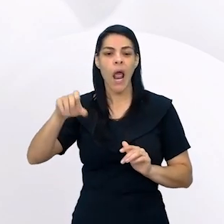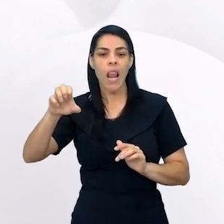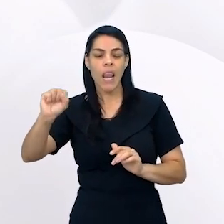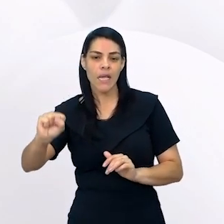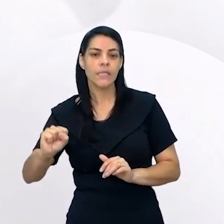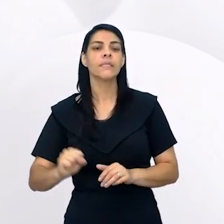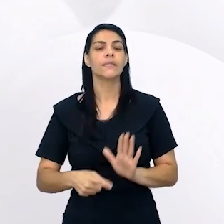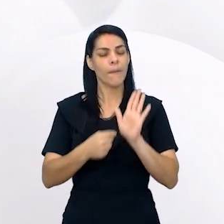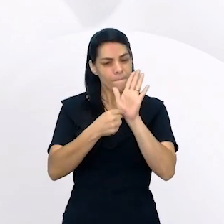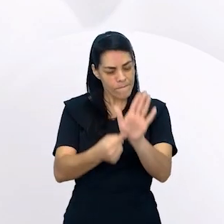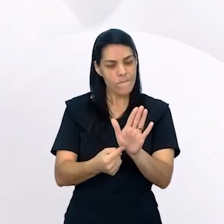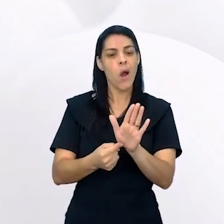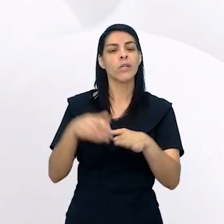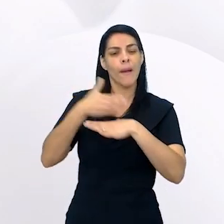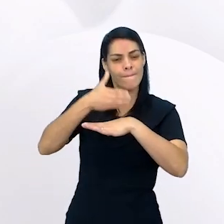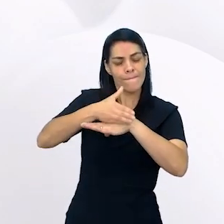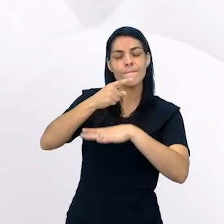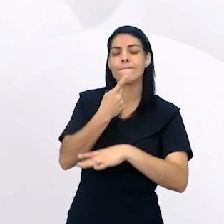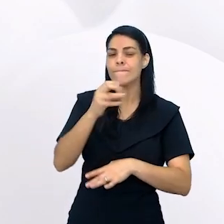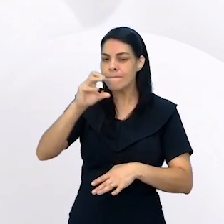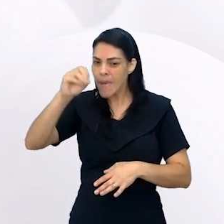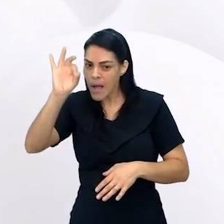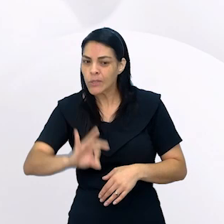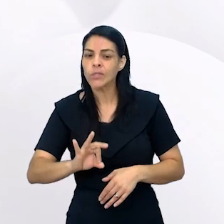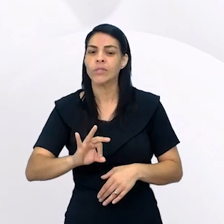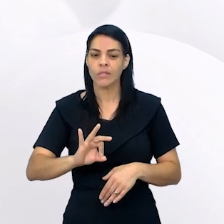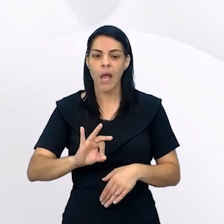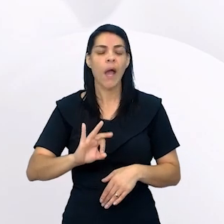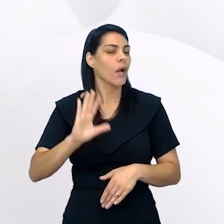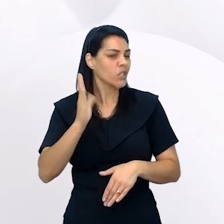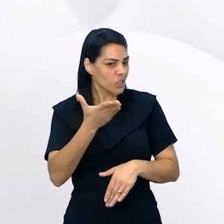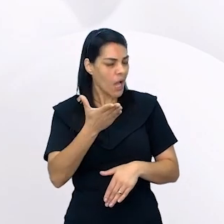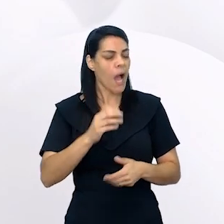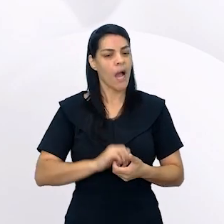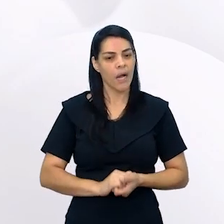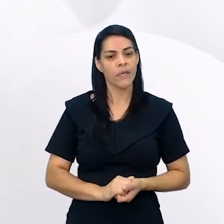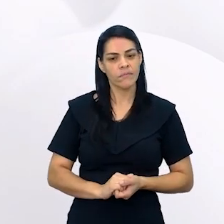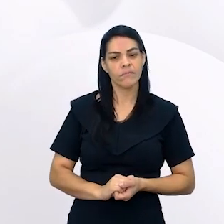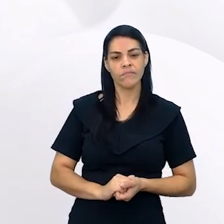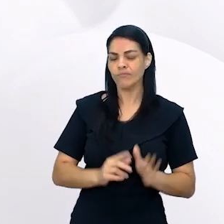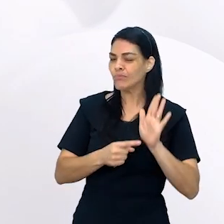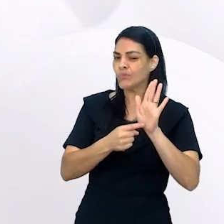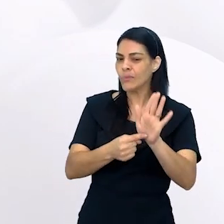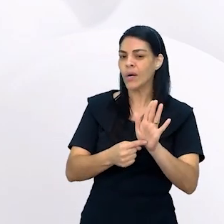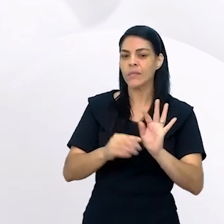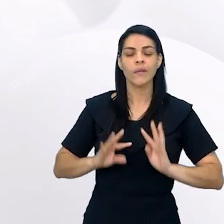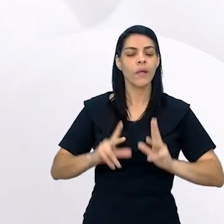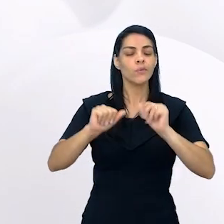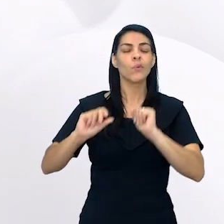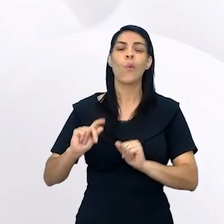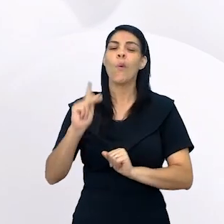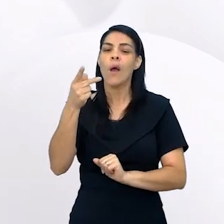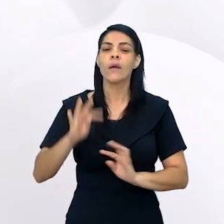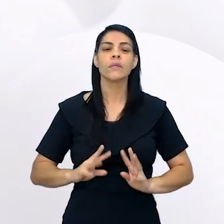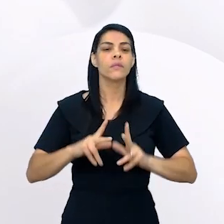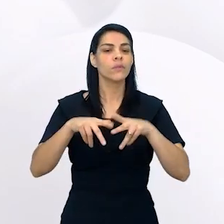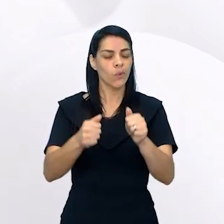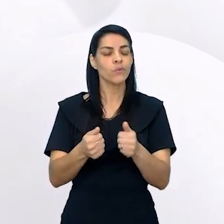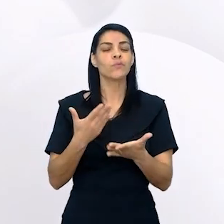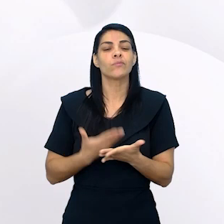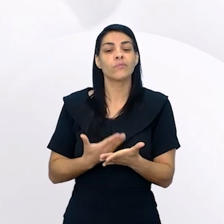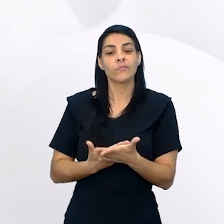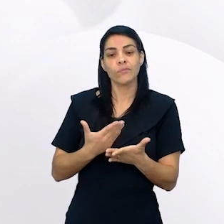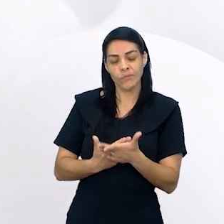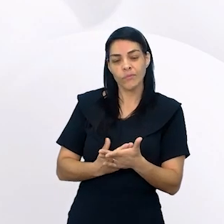ó a participação 100%. Então ela já já me indica que tá tudo ok que todos os